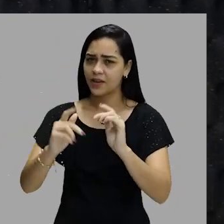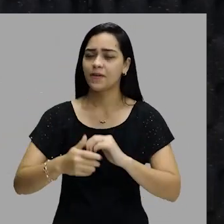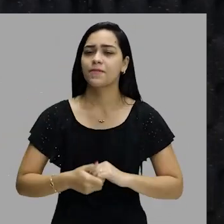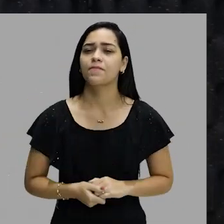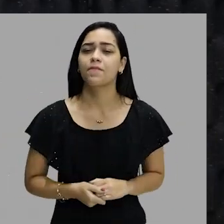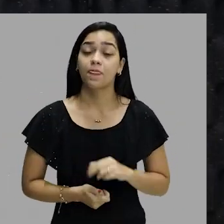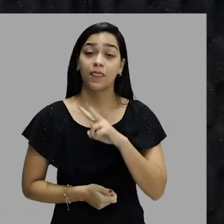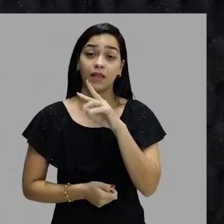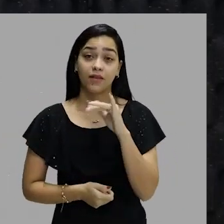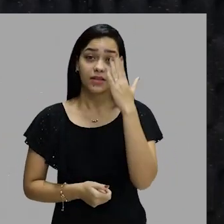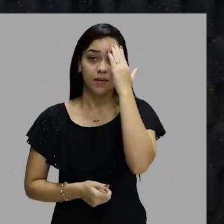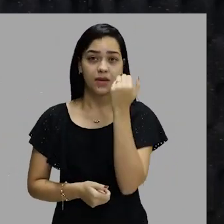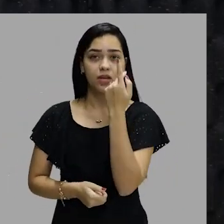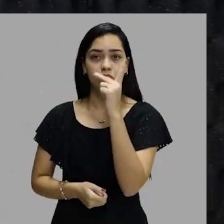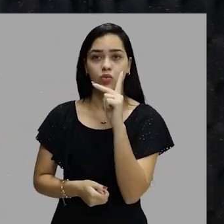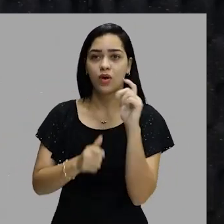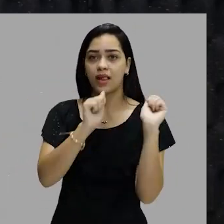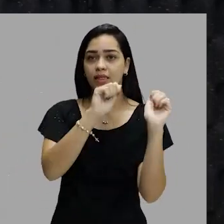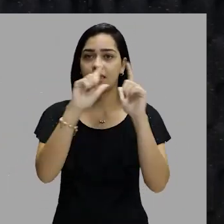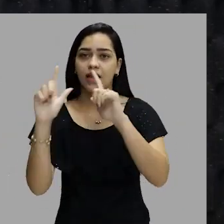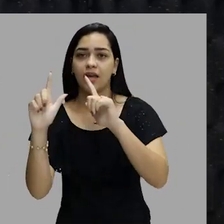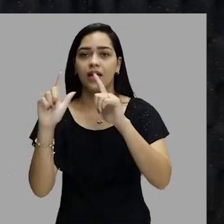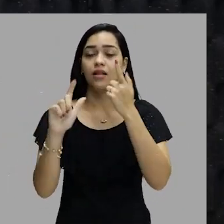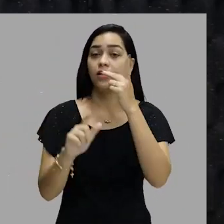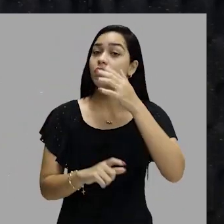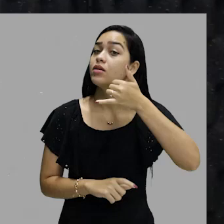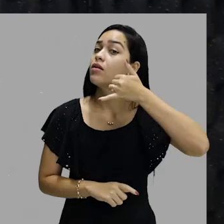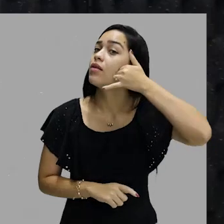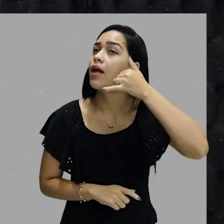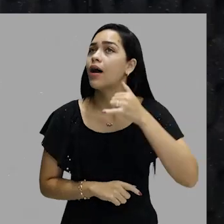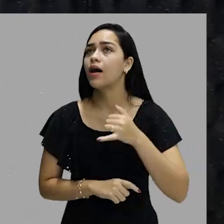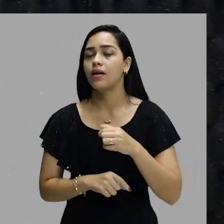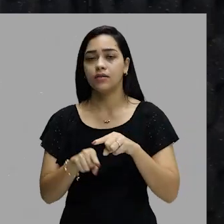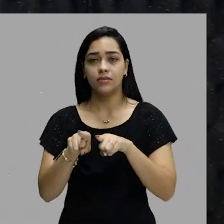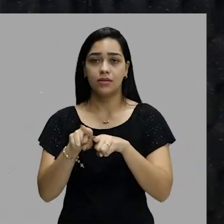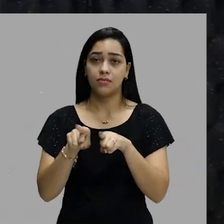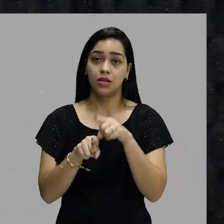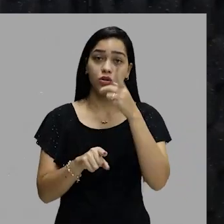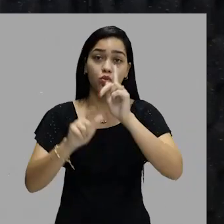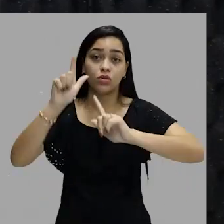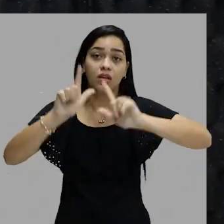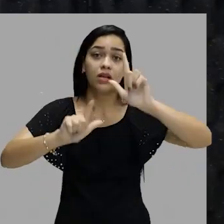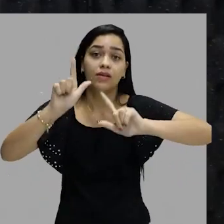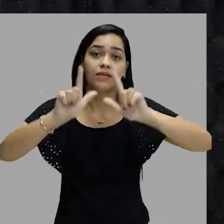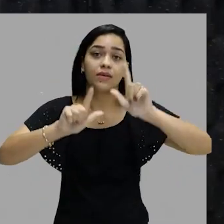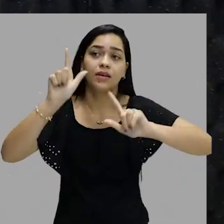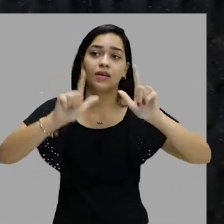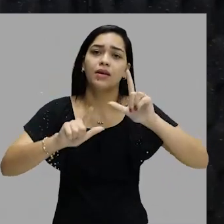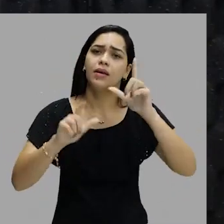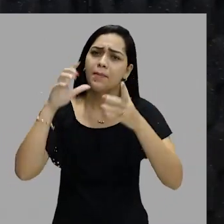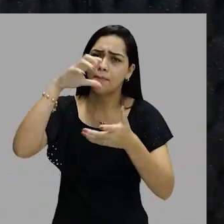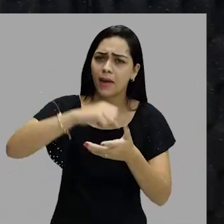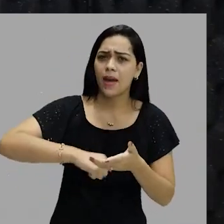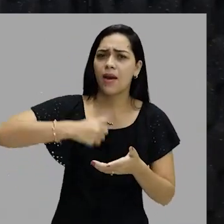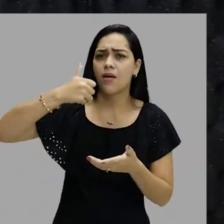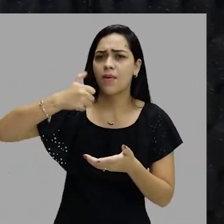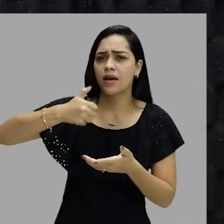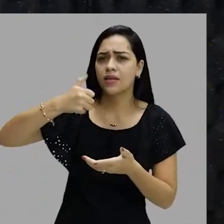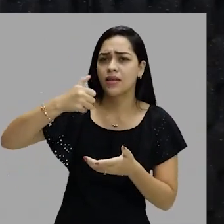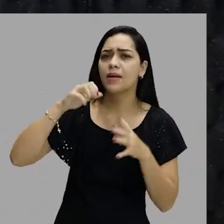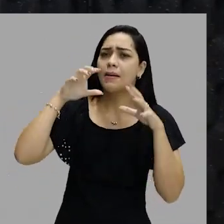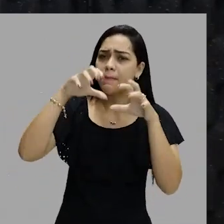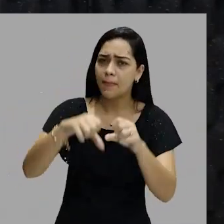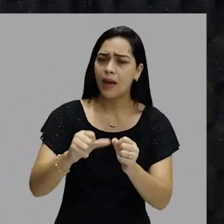vai acompanhar na sua tela, no seu smartphone, na sua TV, pegue uma caneta, pegue